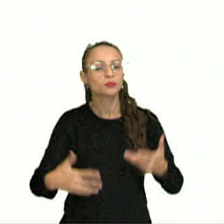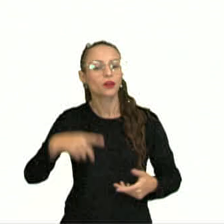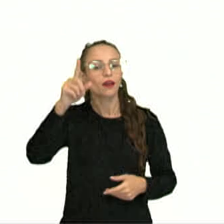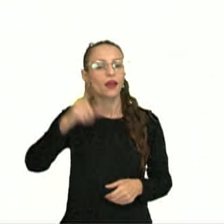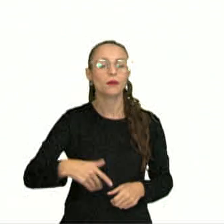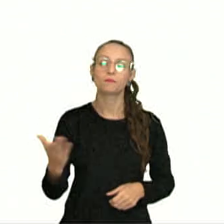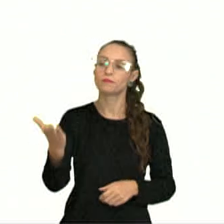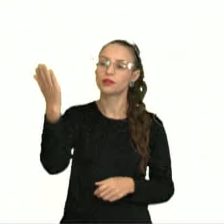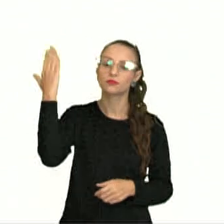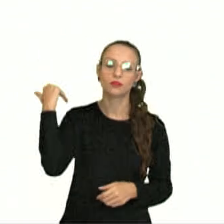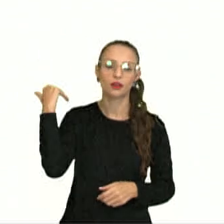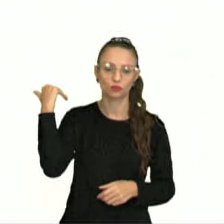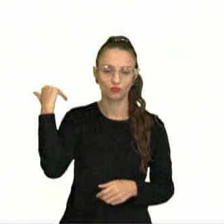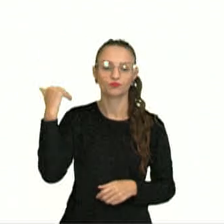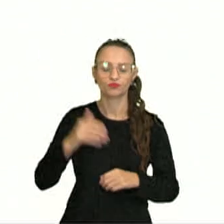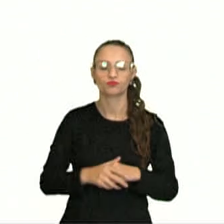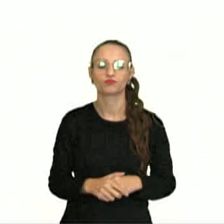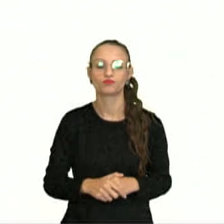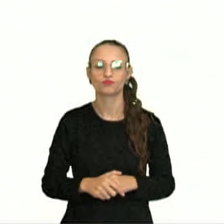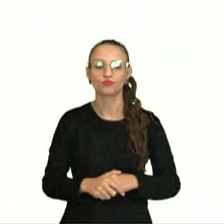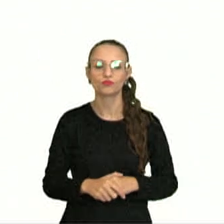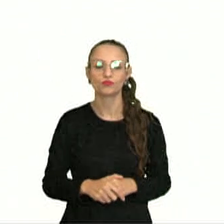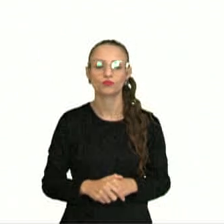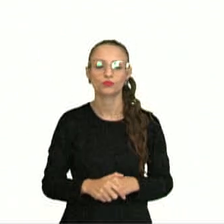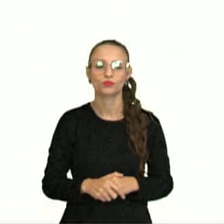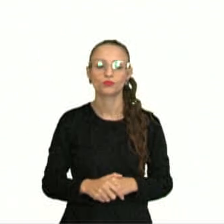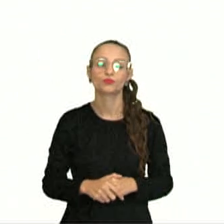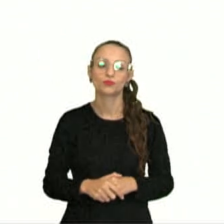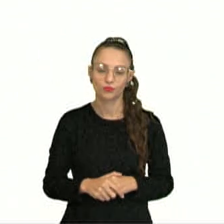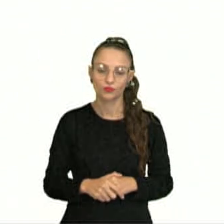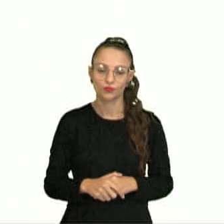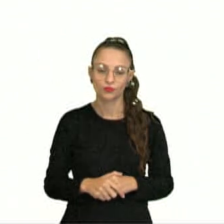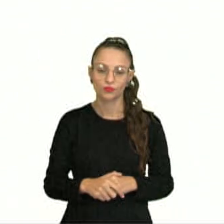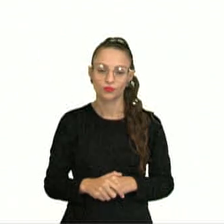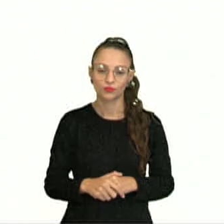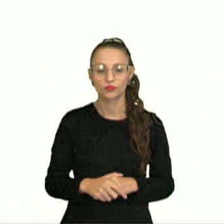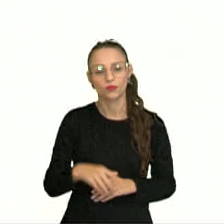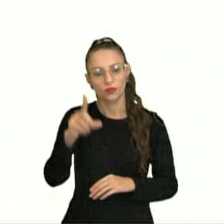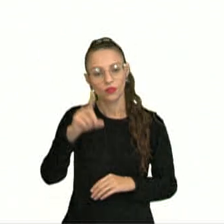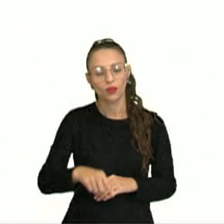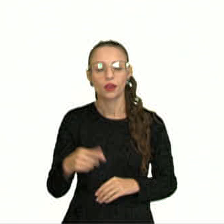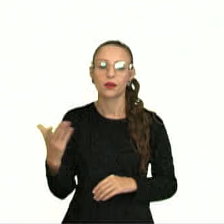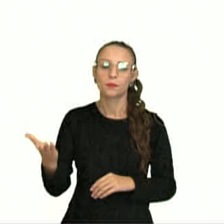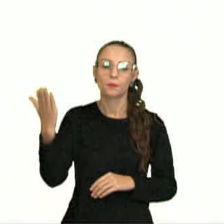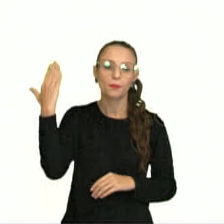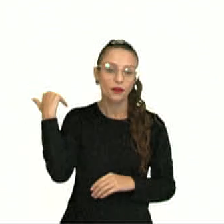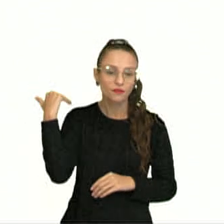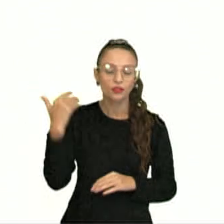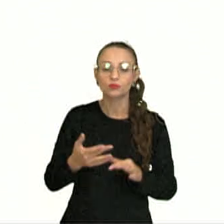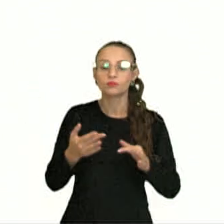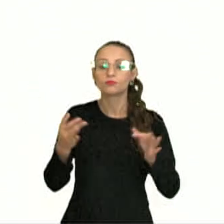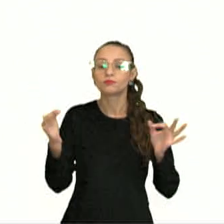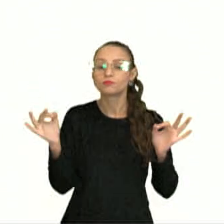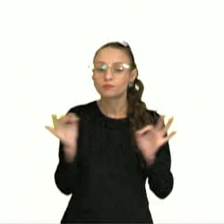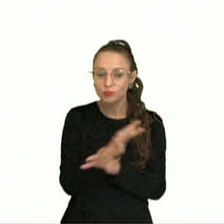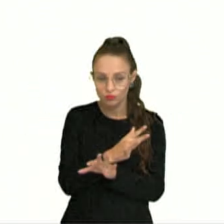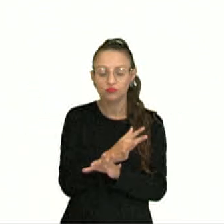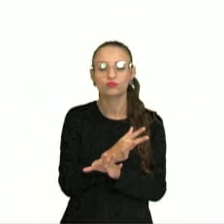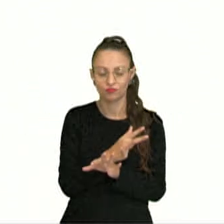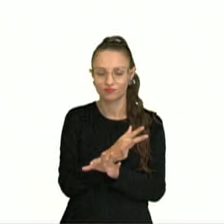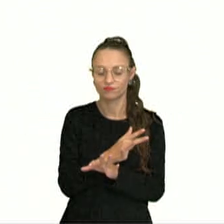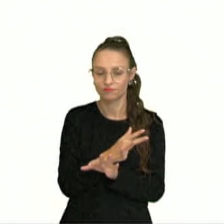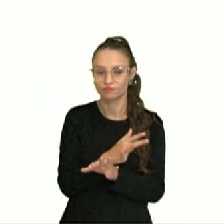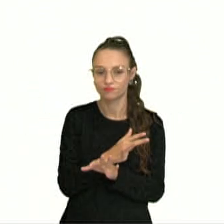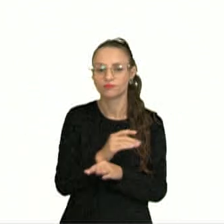tempo passado, ou pretérito, né? No caso aqui, o formato é o pretérito perfeito, né?